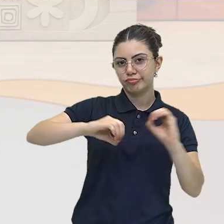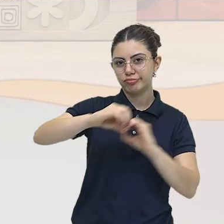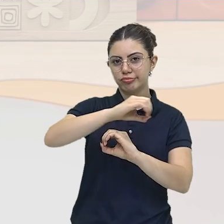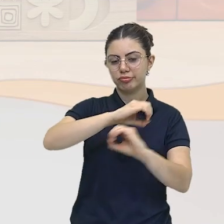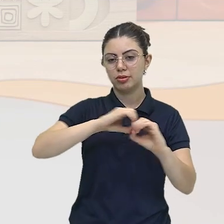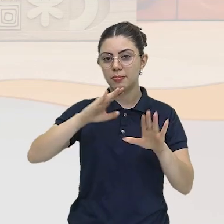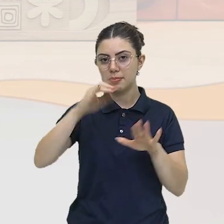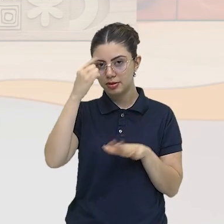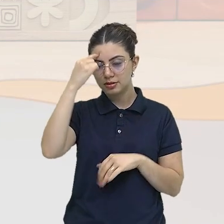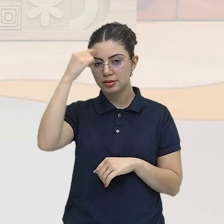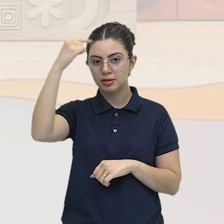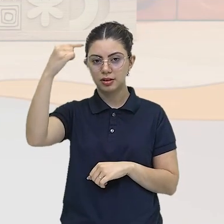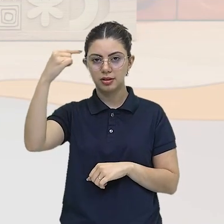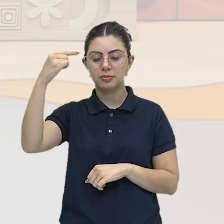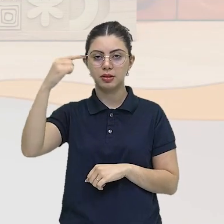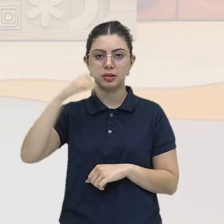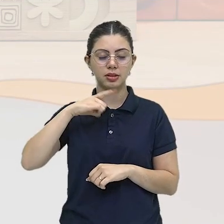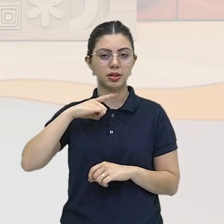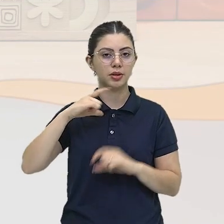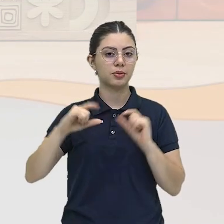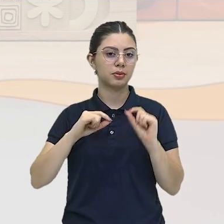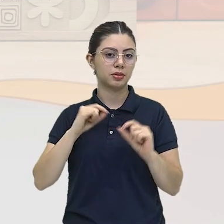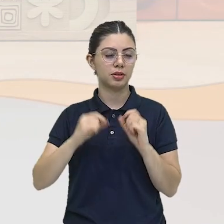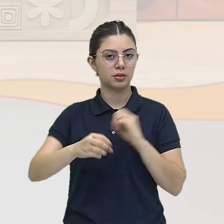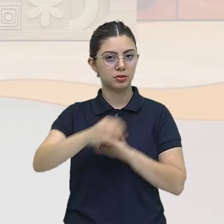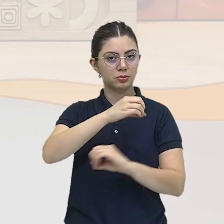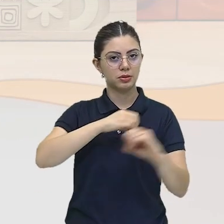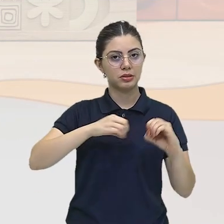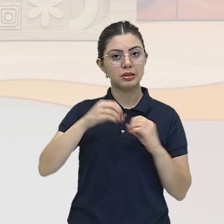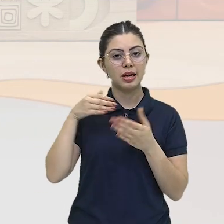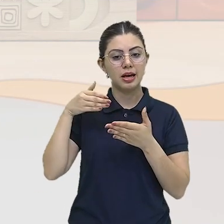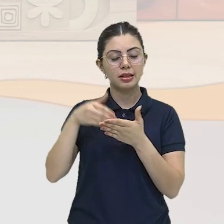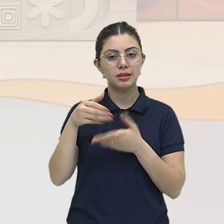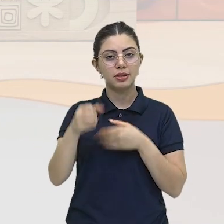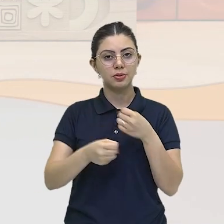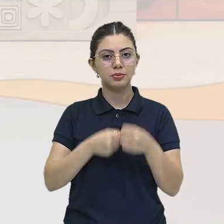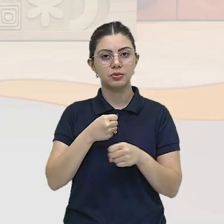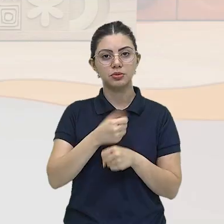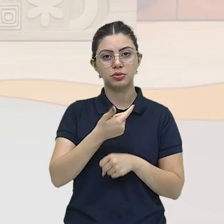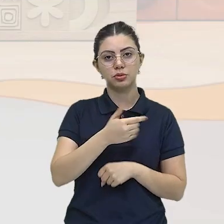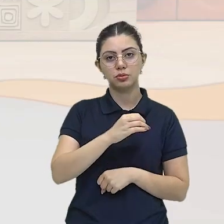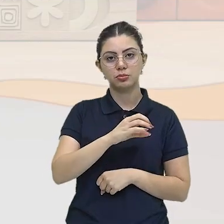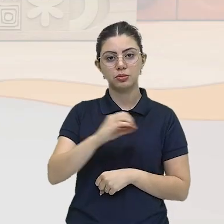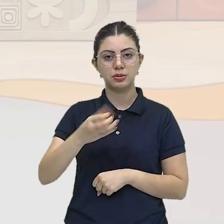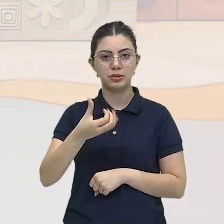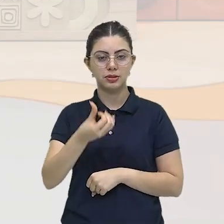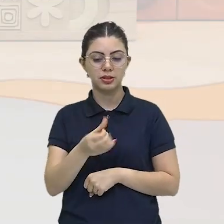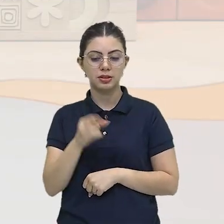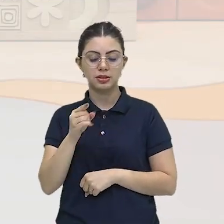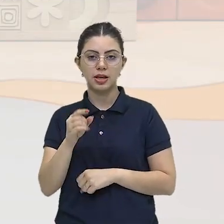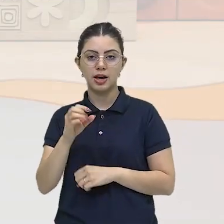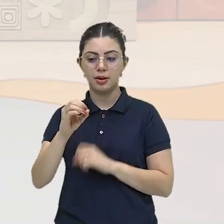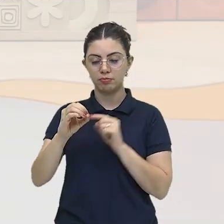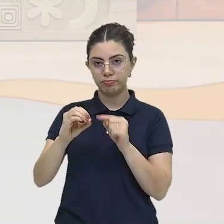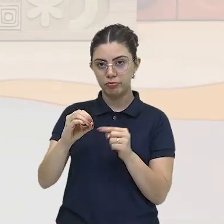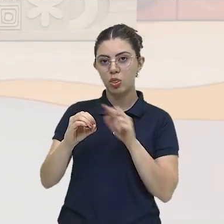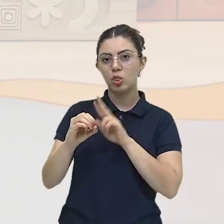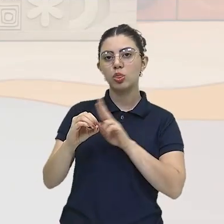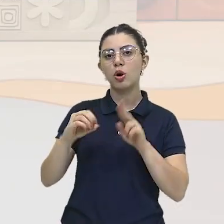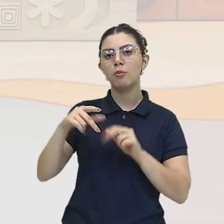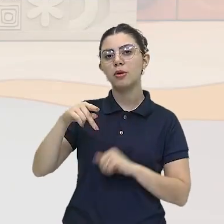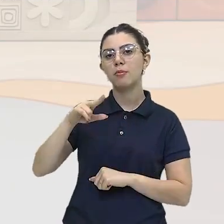Lembrando também, em relação aos planetas, que até 2006, o Plutão ele era considerado um